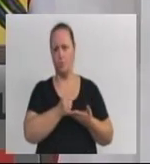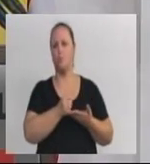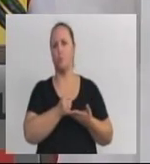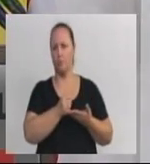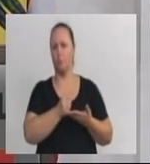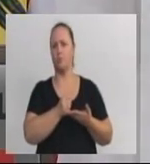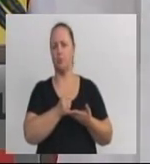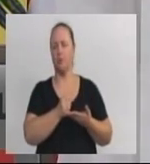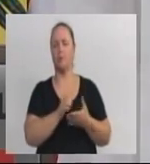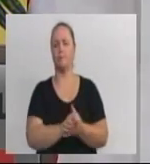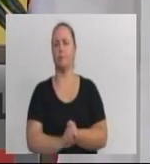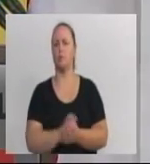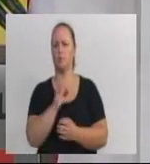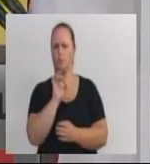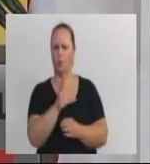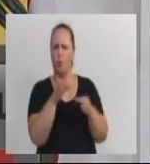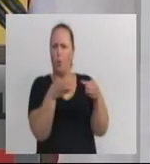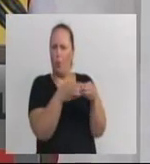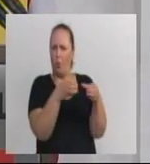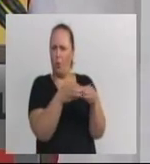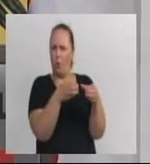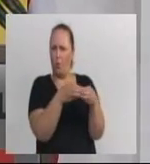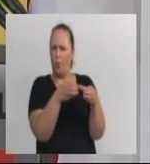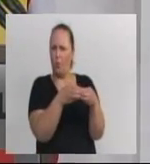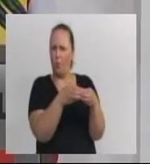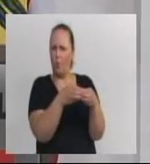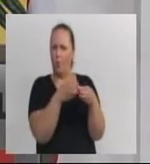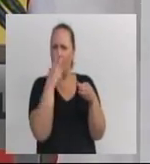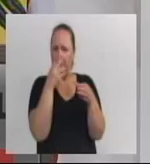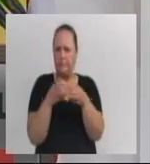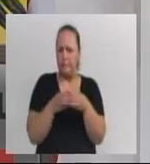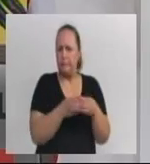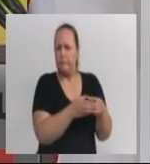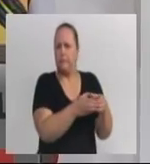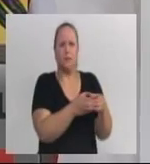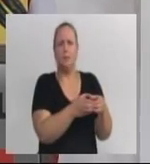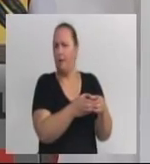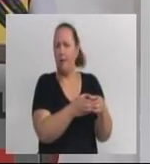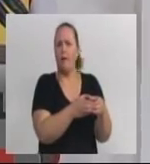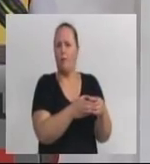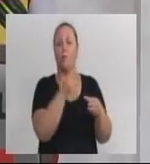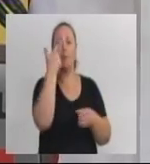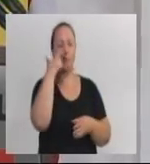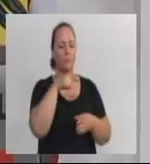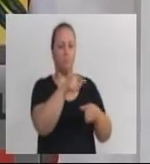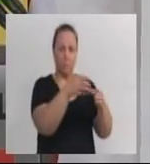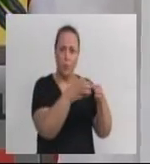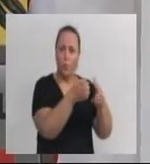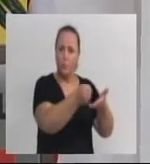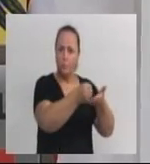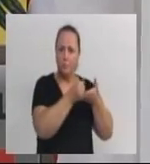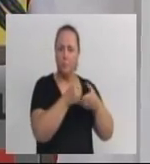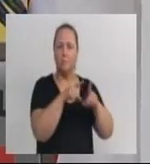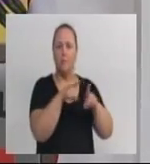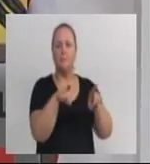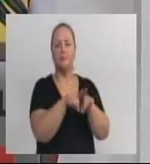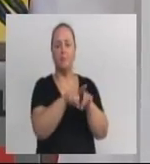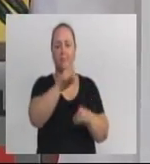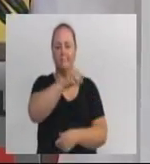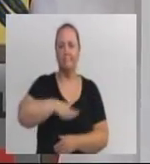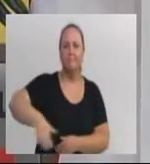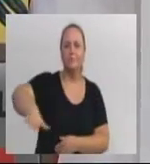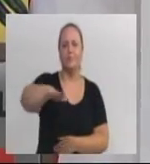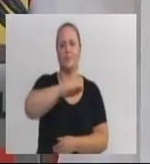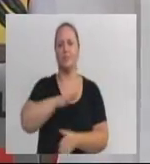ficar só em grupos, vir buscar ajudas nos grupos e sair para a sociedade.